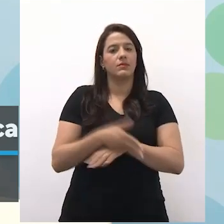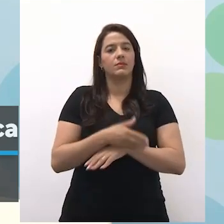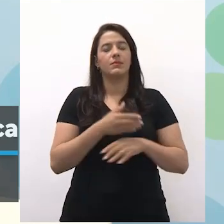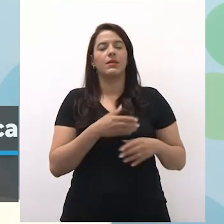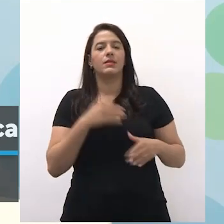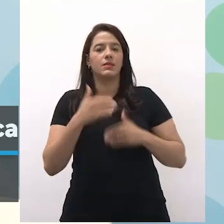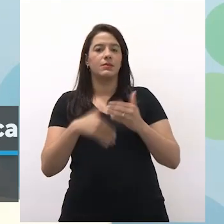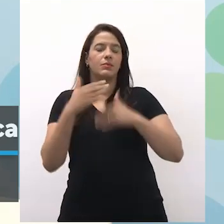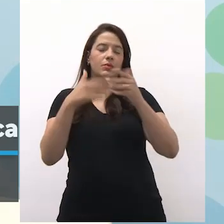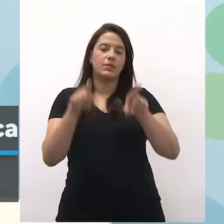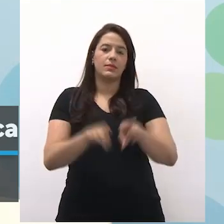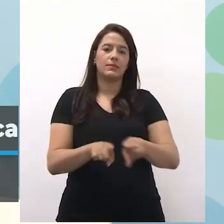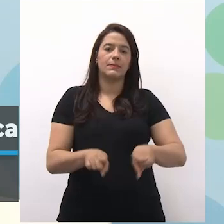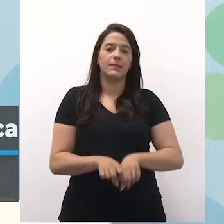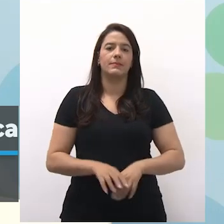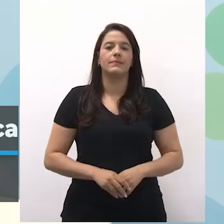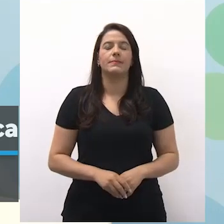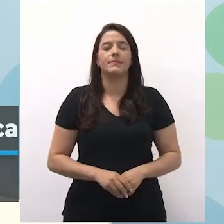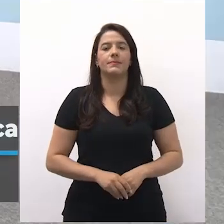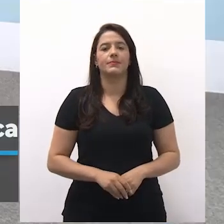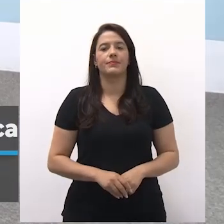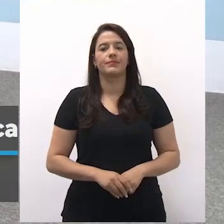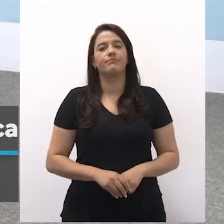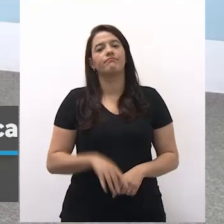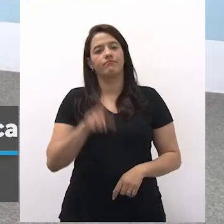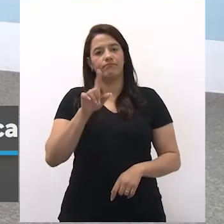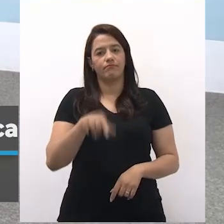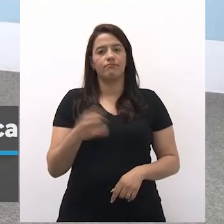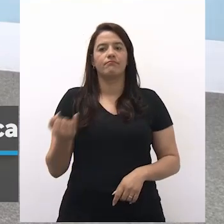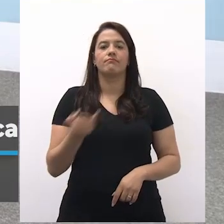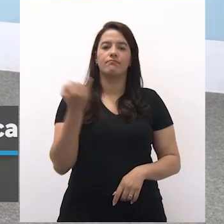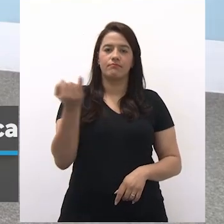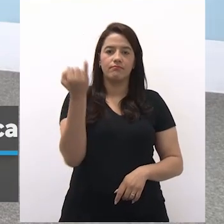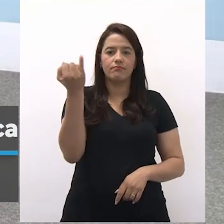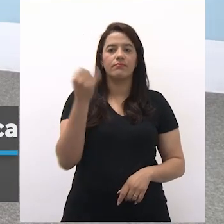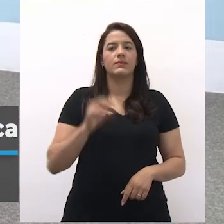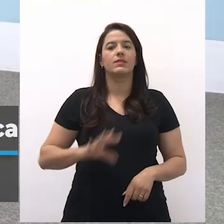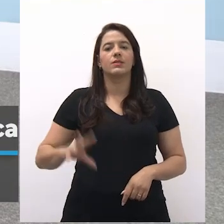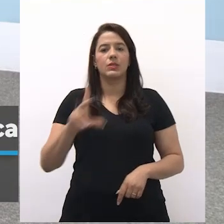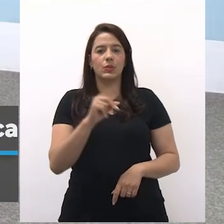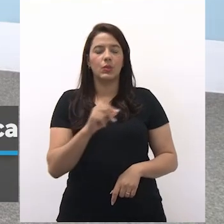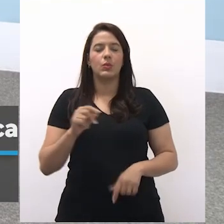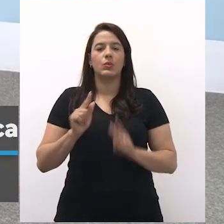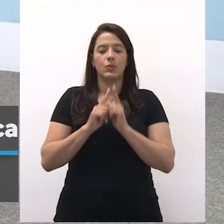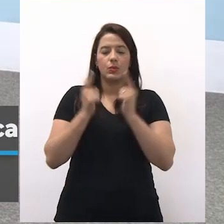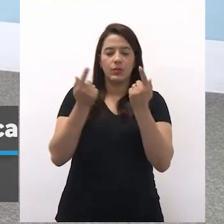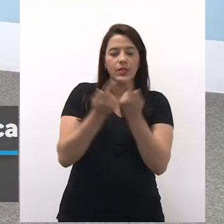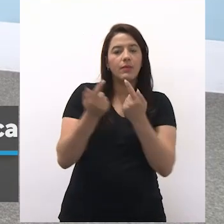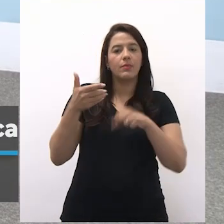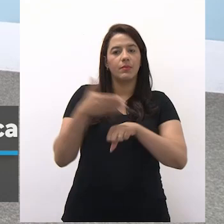nesse processo também, né? Muito importante. Um Grêmio atuante na escola